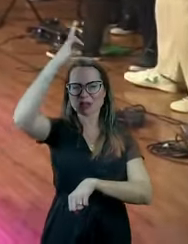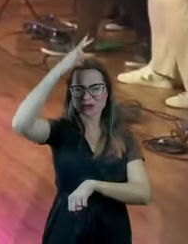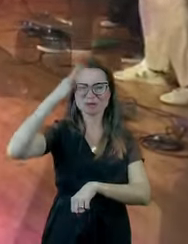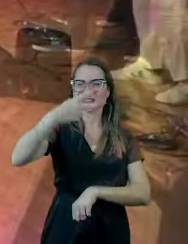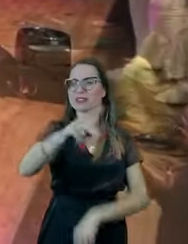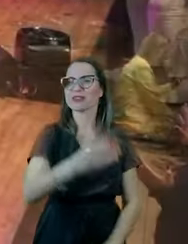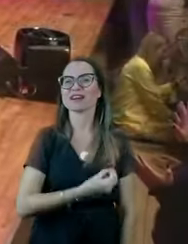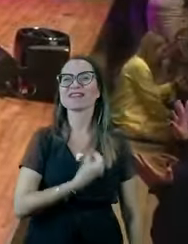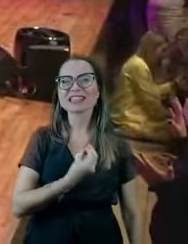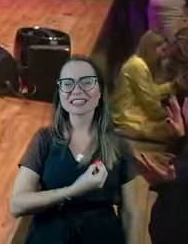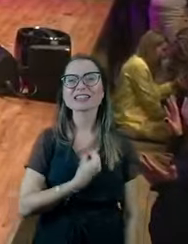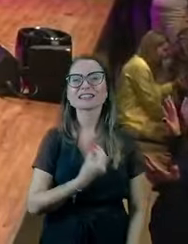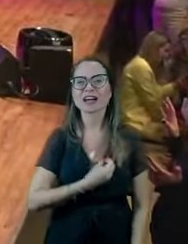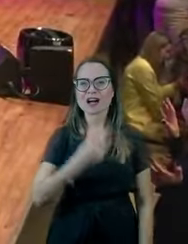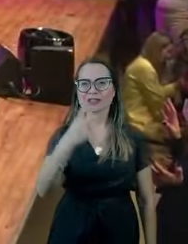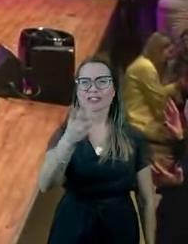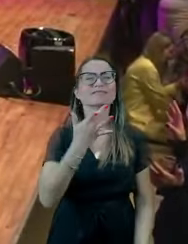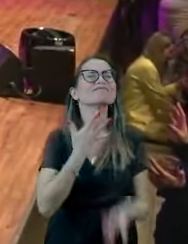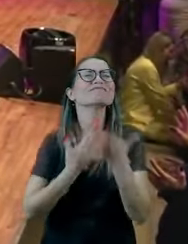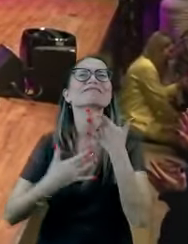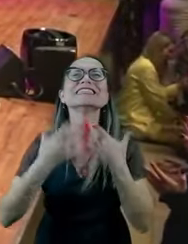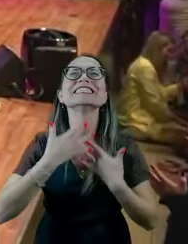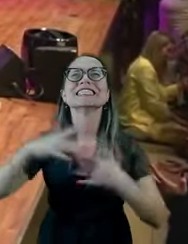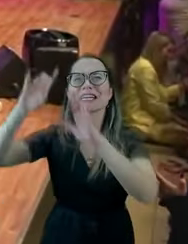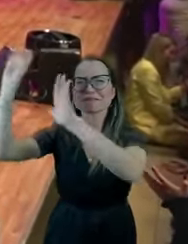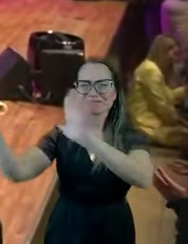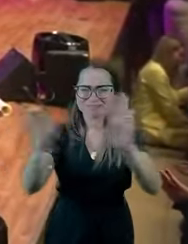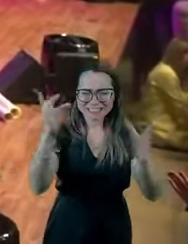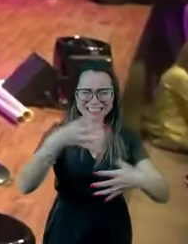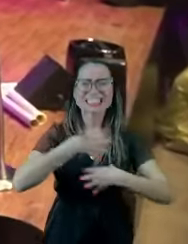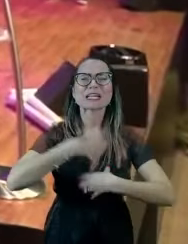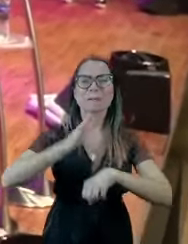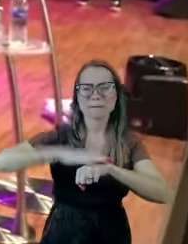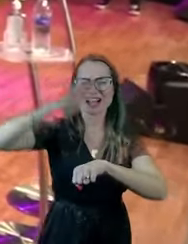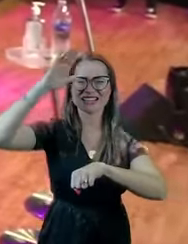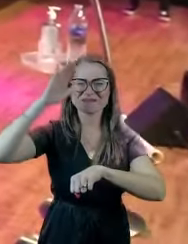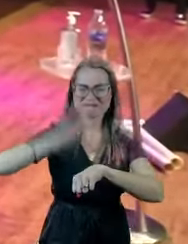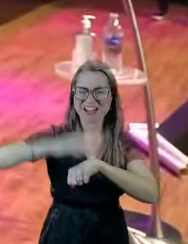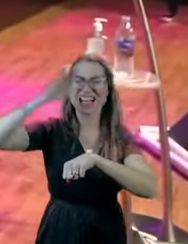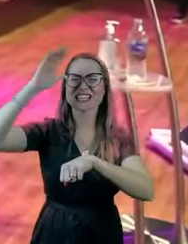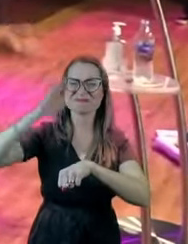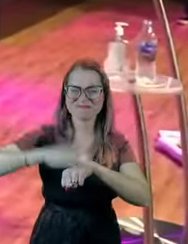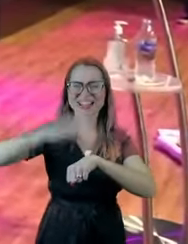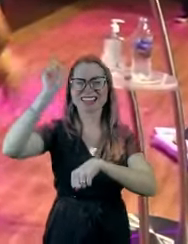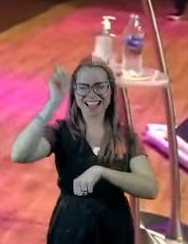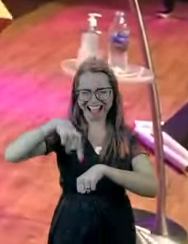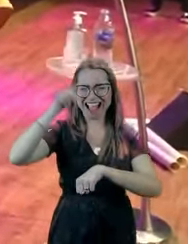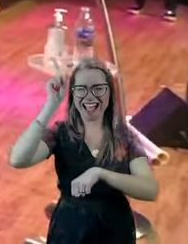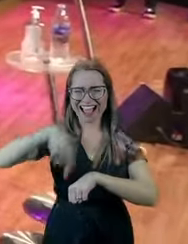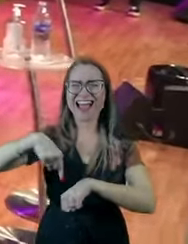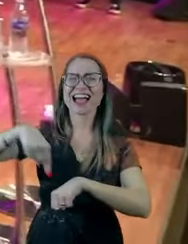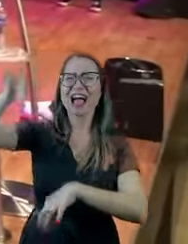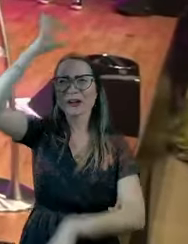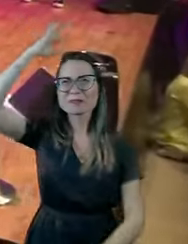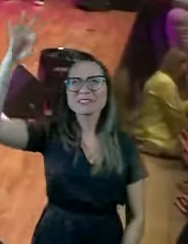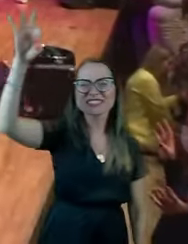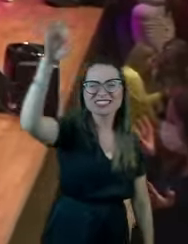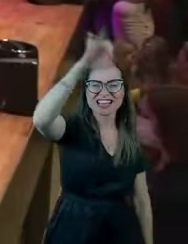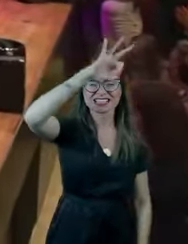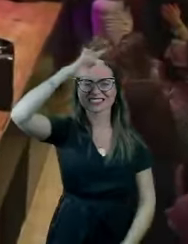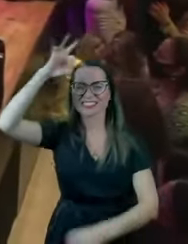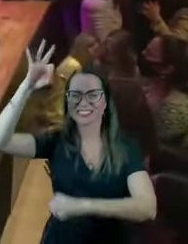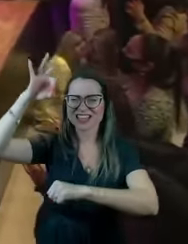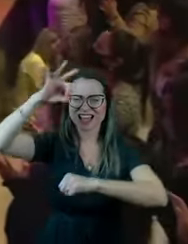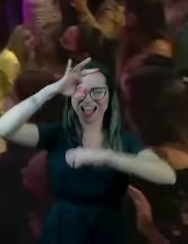vida. Você que tem fome e sede, isso, mais, isso, que o Espírito Santo te pegue e te encha